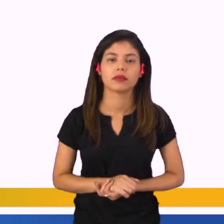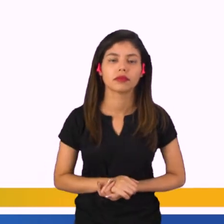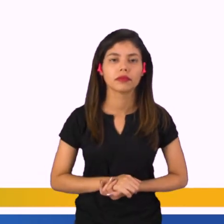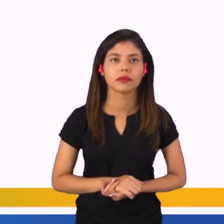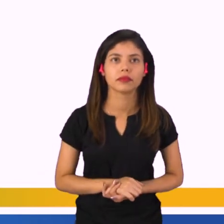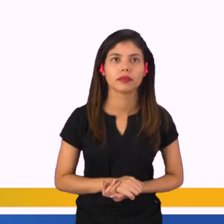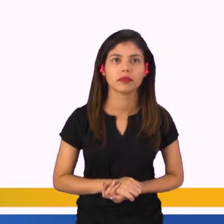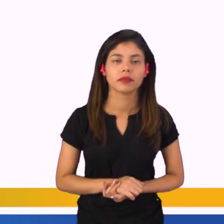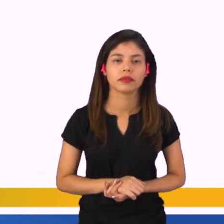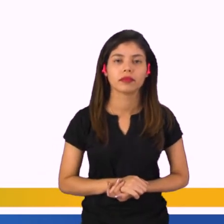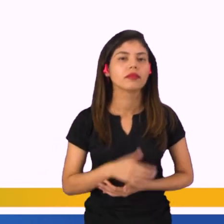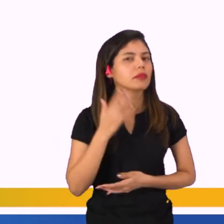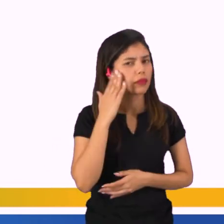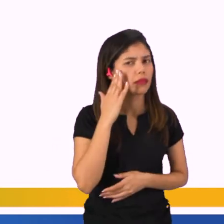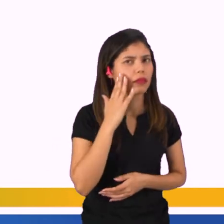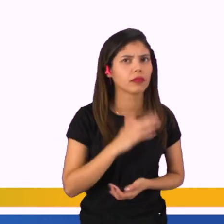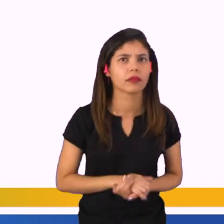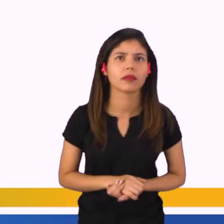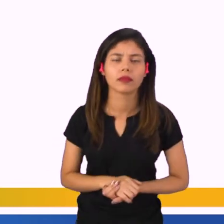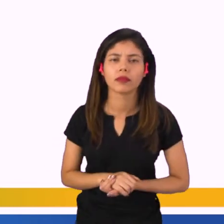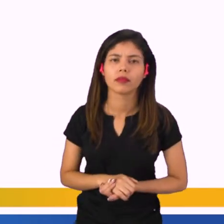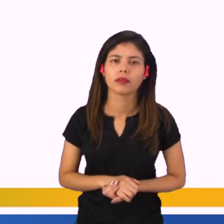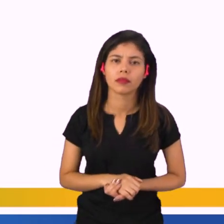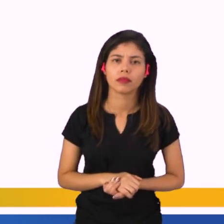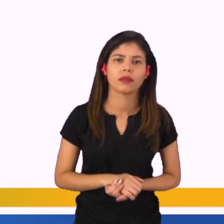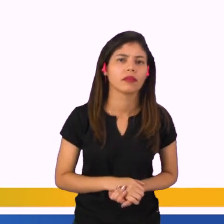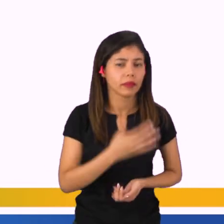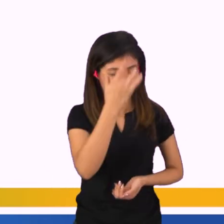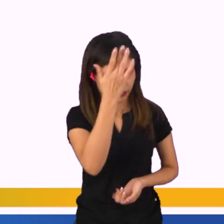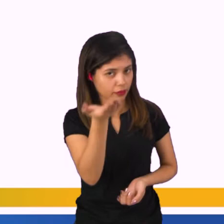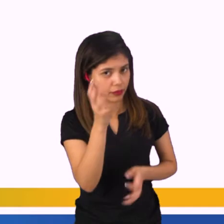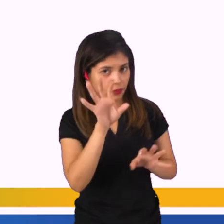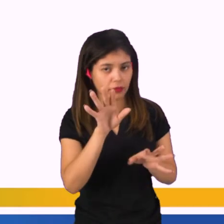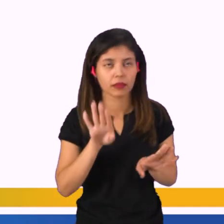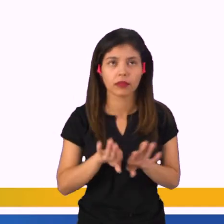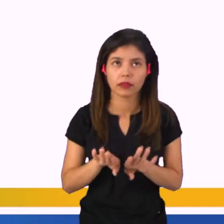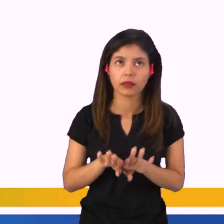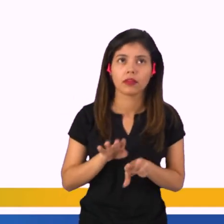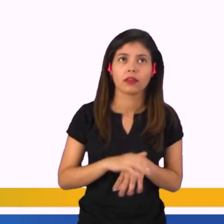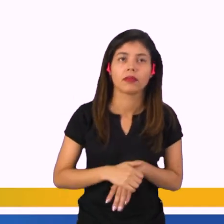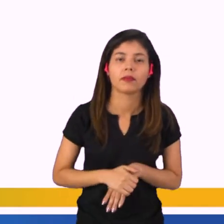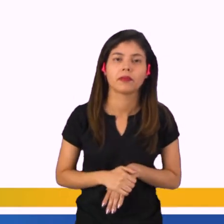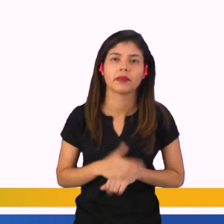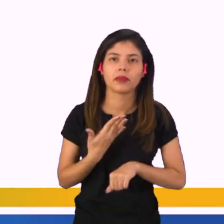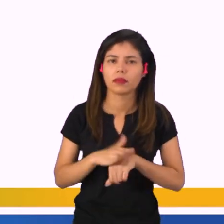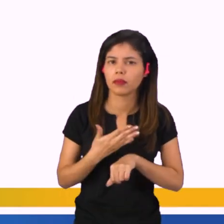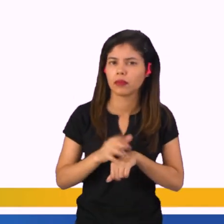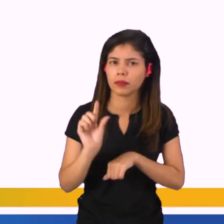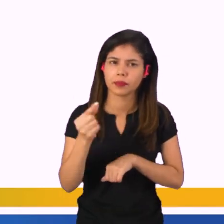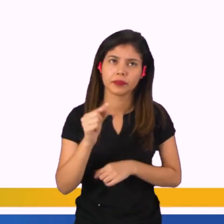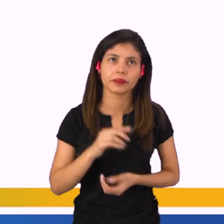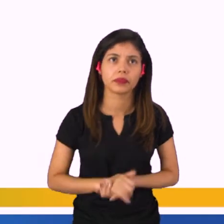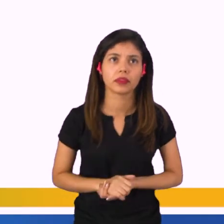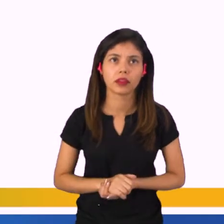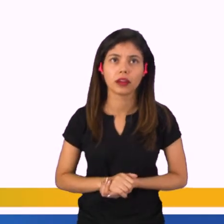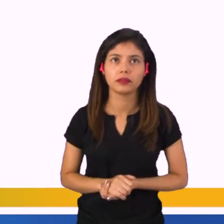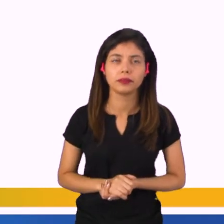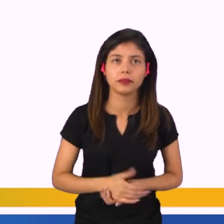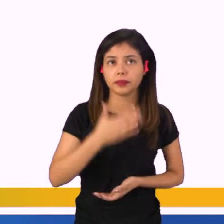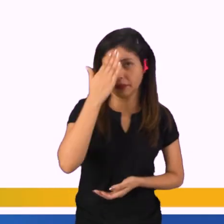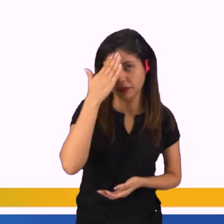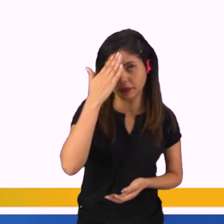também multiplica por 1000. Você compreendeu aí esse esqueminha? Fica fácil assim, não fica? Então vamos exercitar um